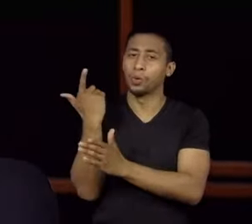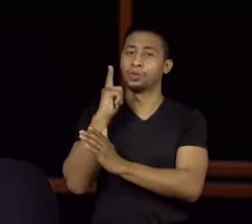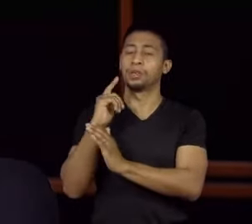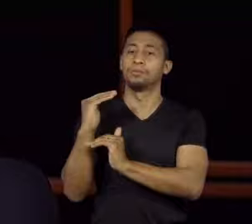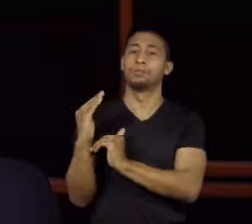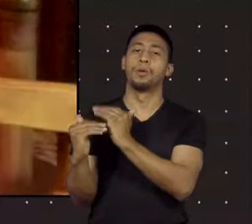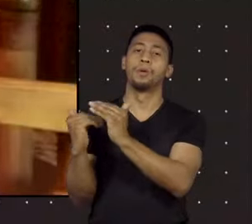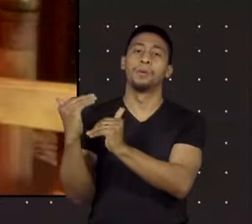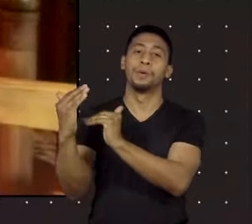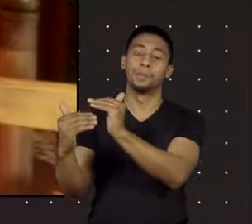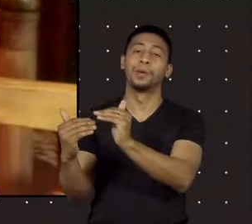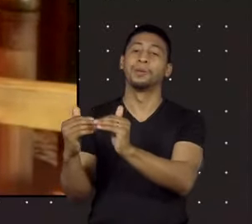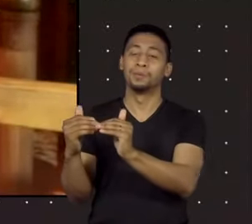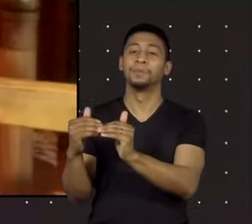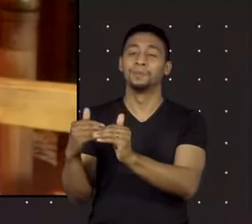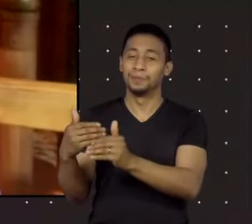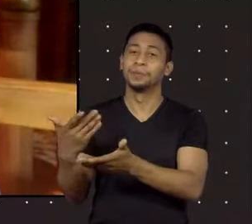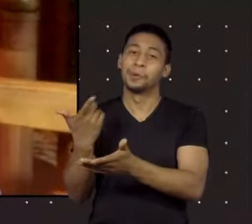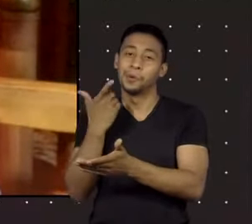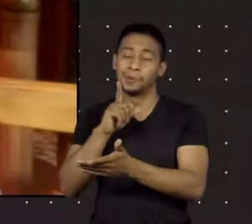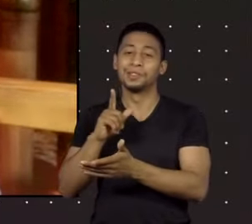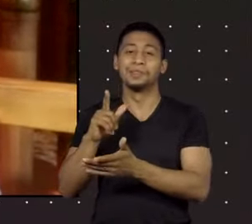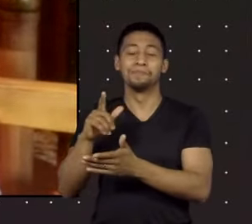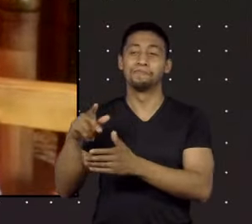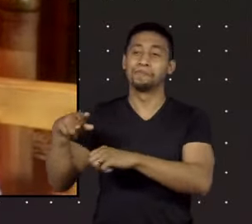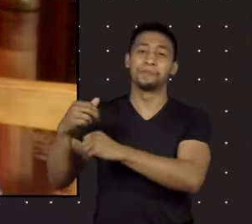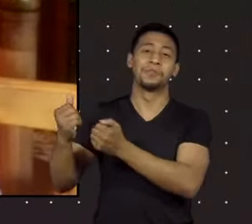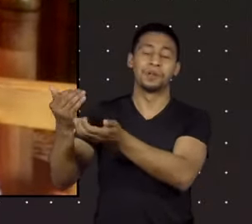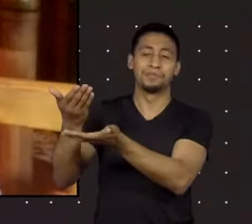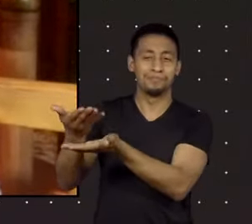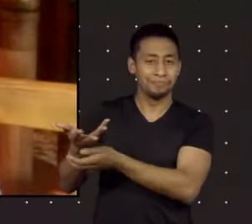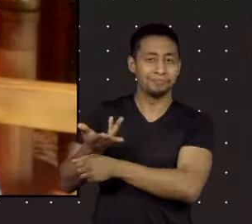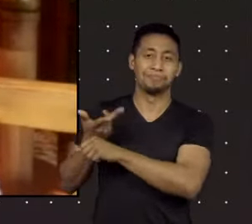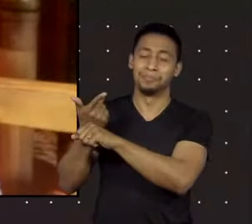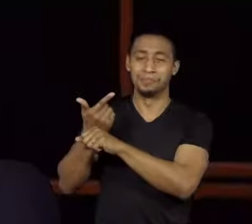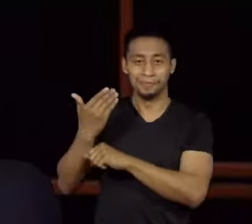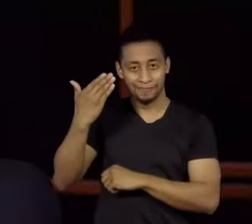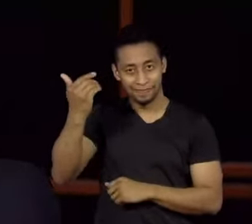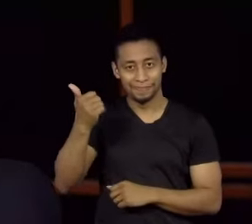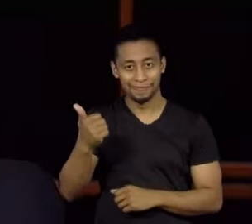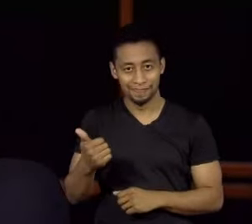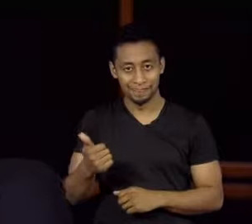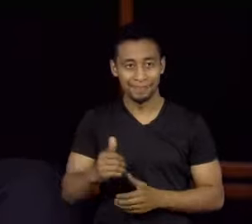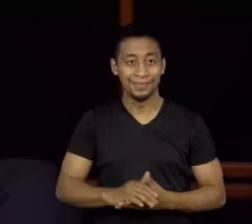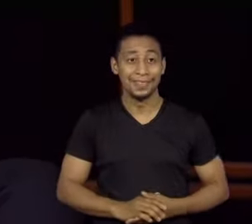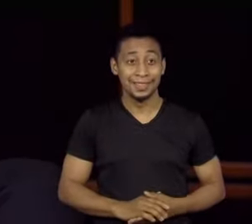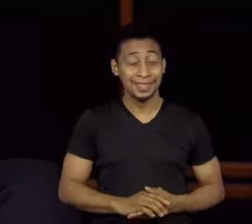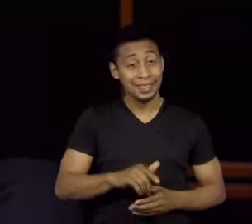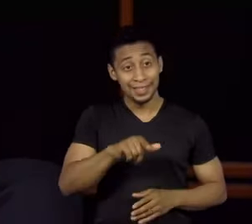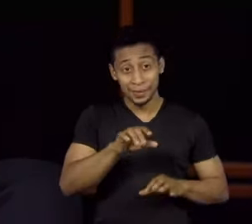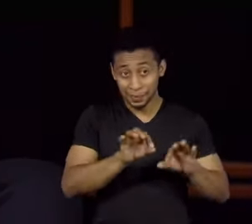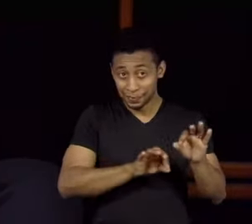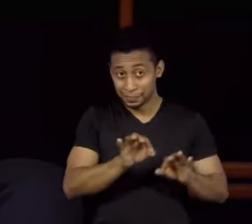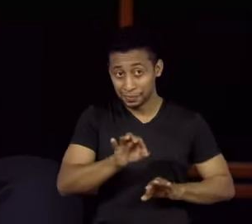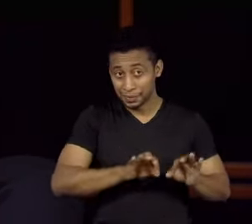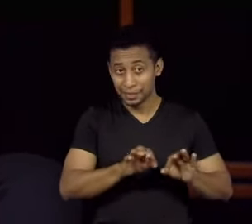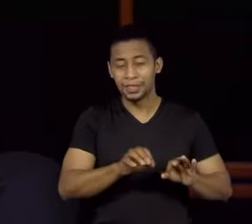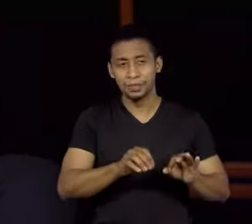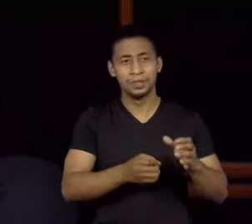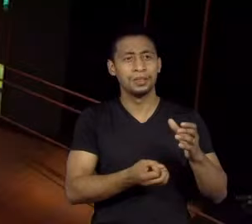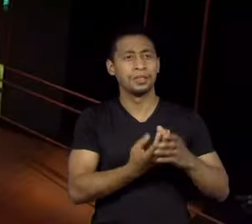naquela academia um caminho para fazer uma carreira internacional, porque talento não lhe falta. Agora, você tem um projeto de fazer um trabalho sobre o